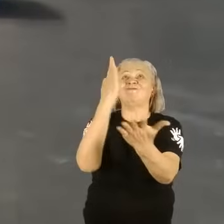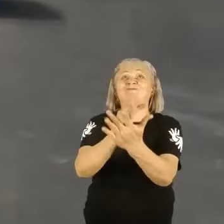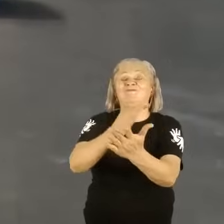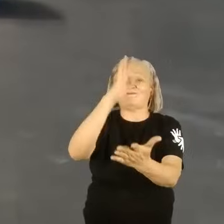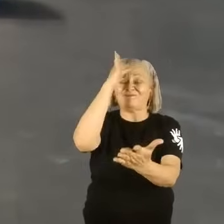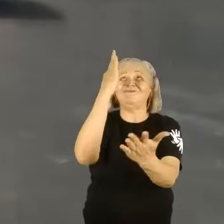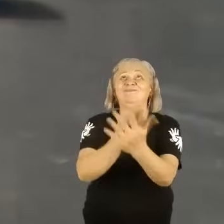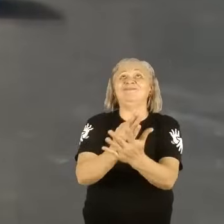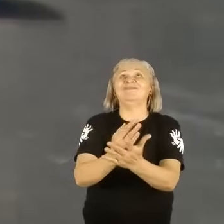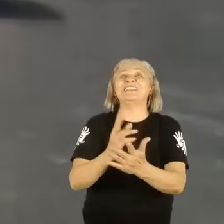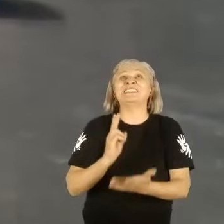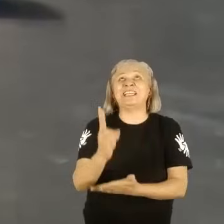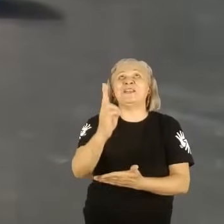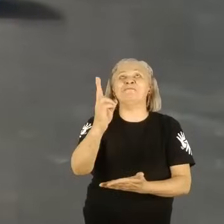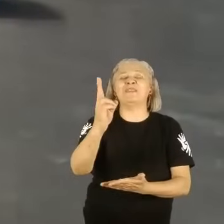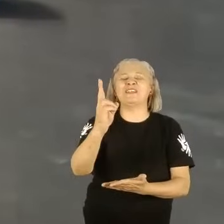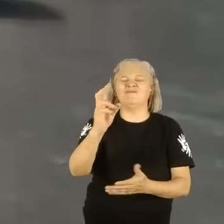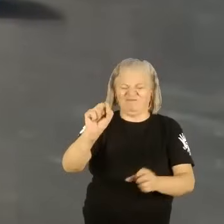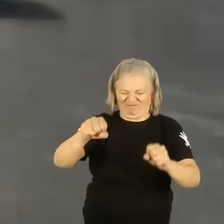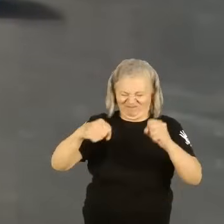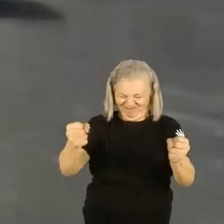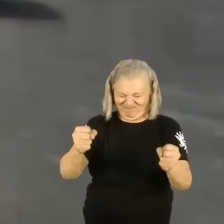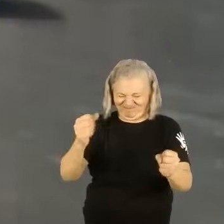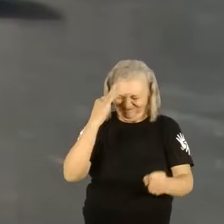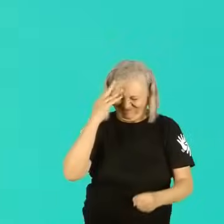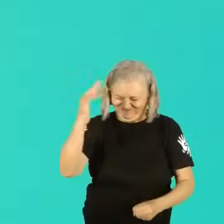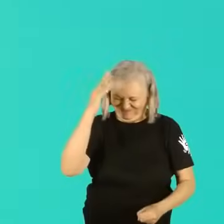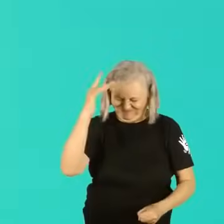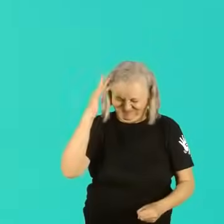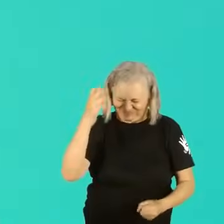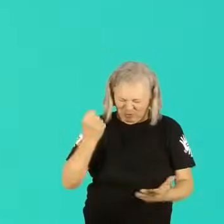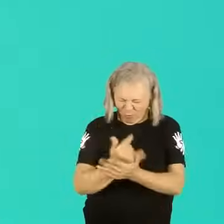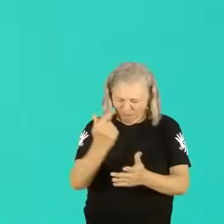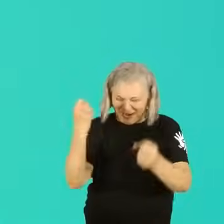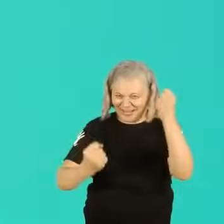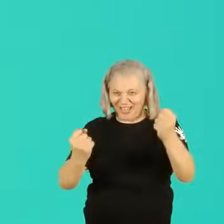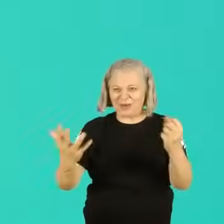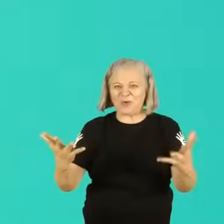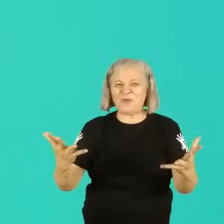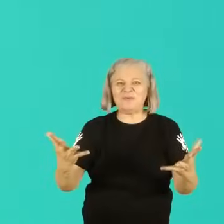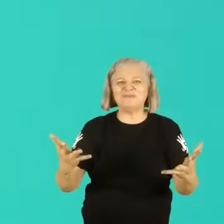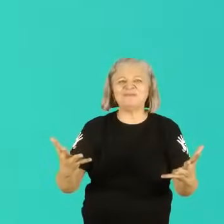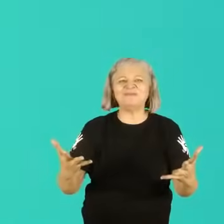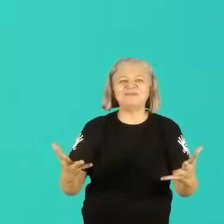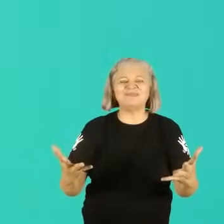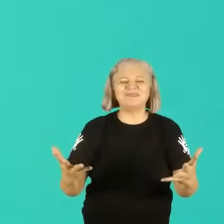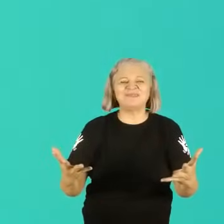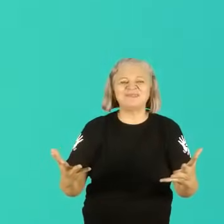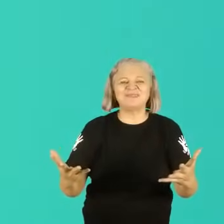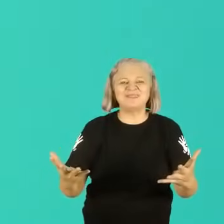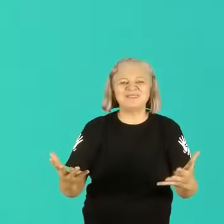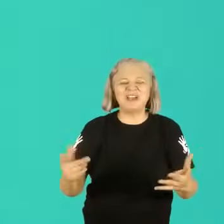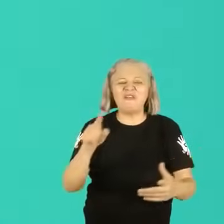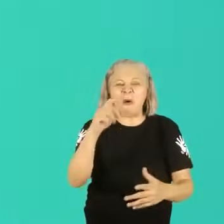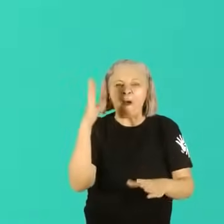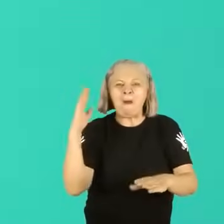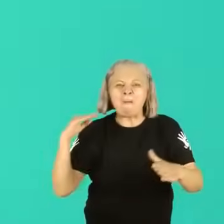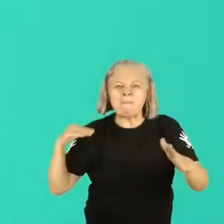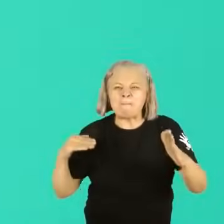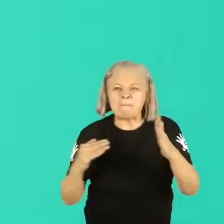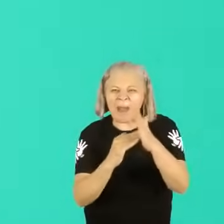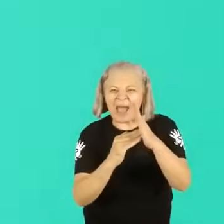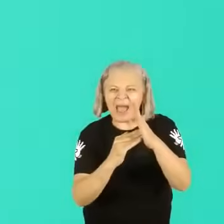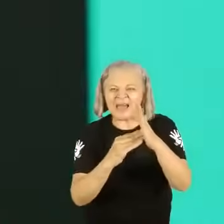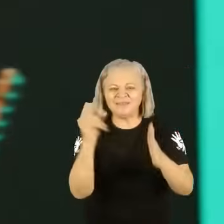numa reunião como essa produz na sua vida uma força que te torna imparável. Ela vinha